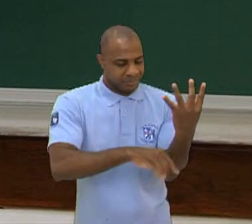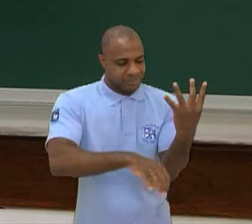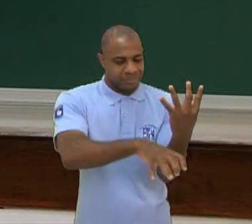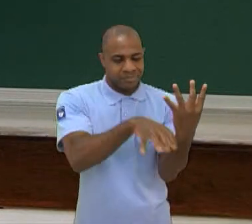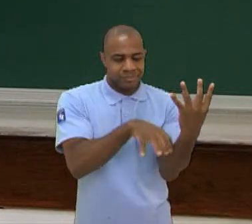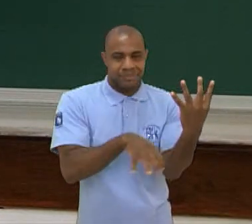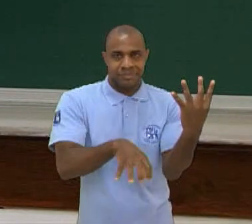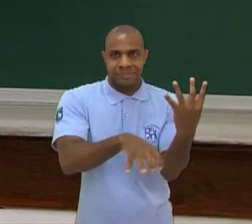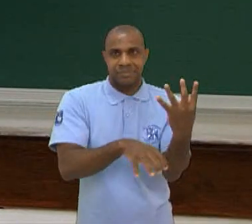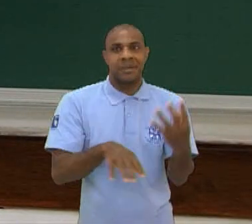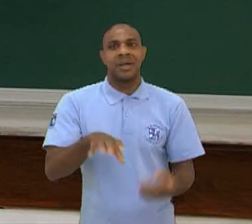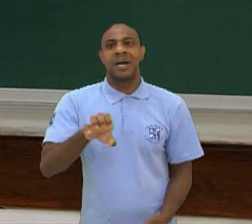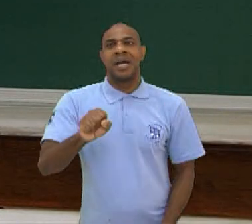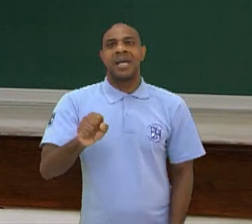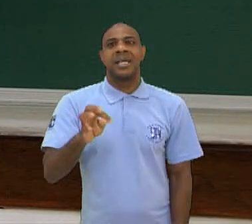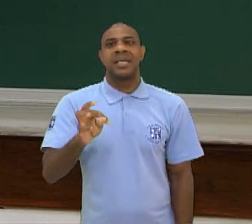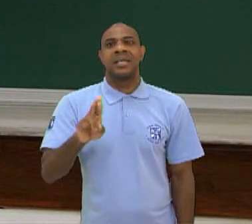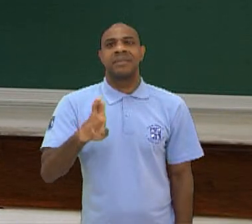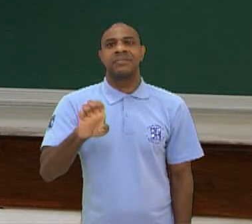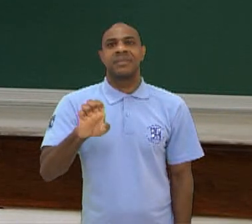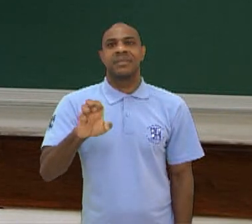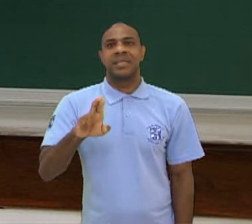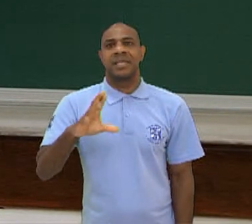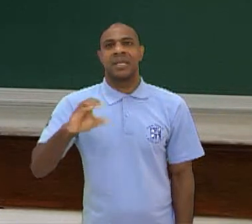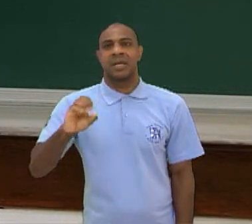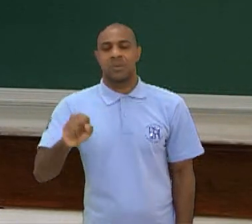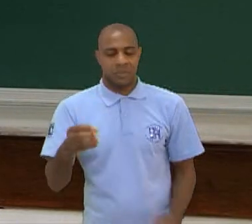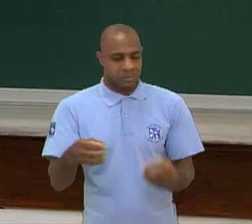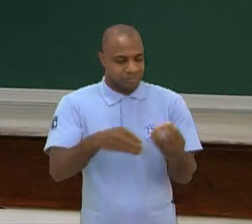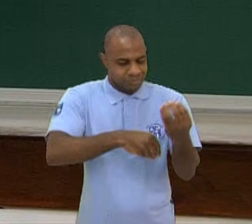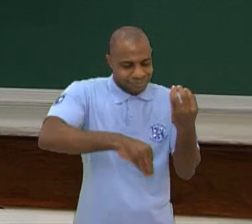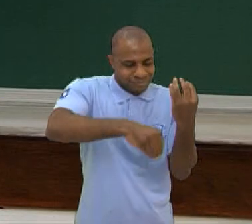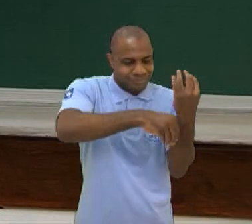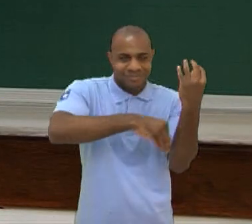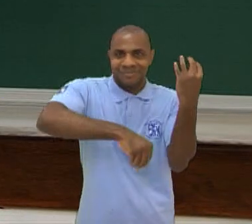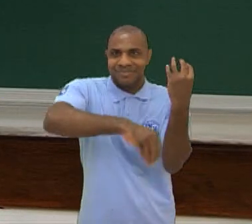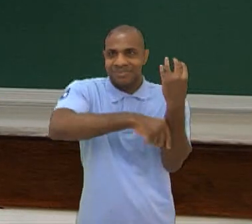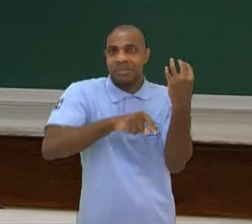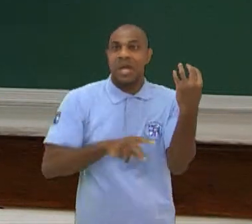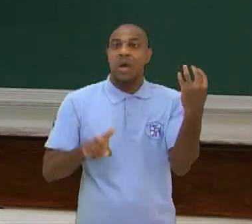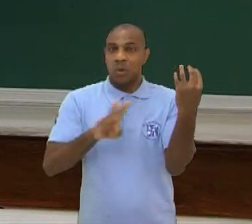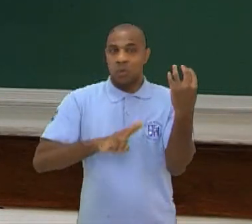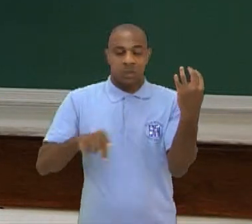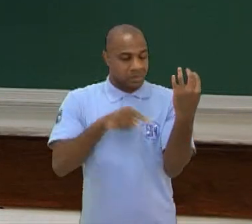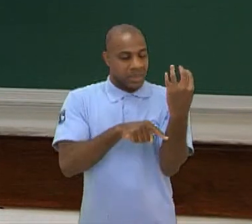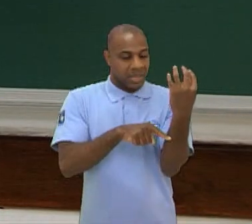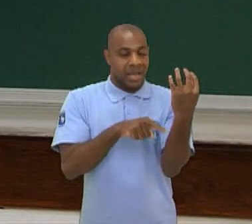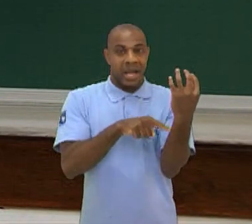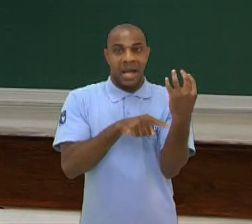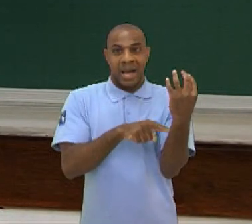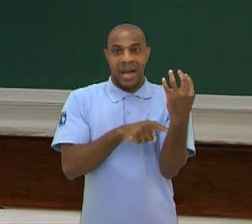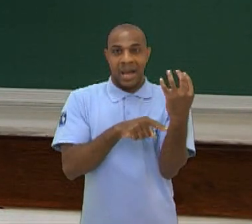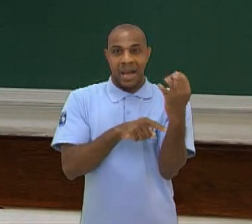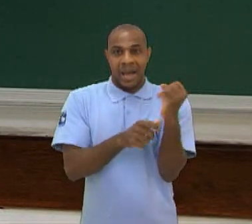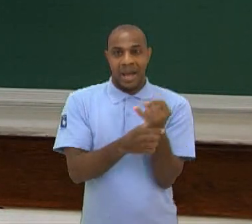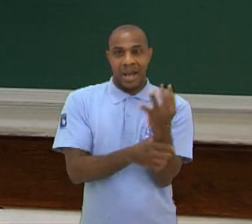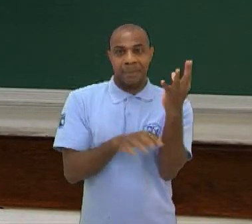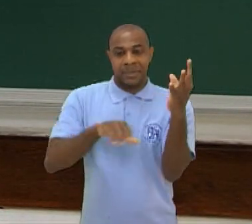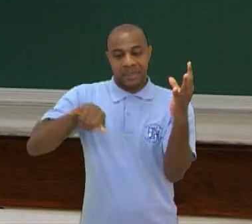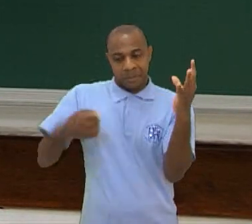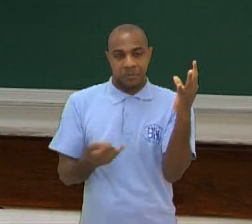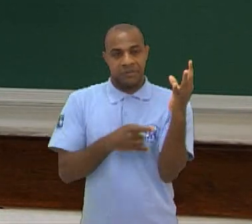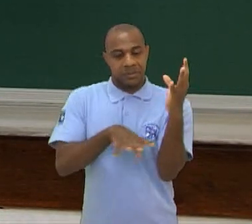usa esterco para fertilização. Por quê? Porque tudo isso tem nitrogênio de uma forma mais fácil de ser utilizado pelas plantas. Então, esse processo a gente chama